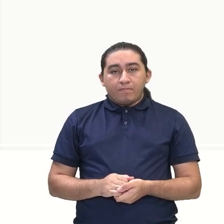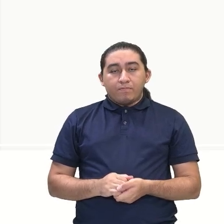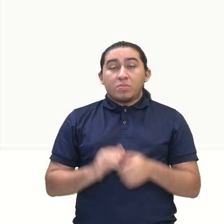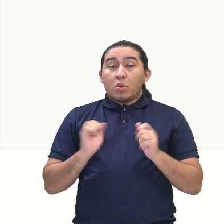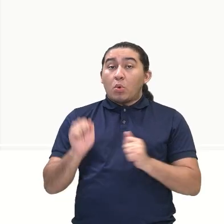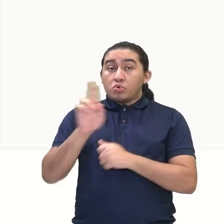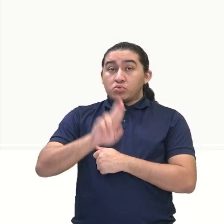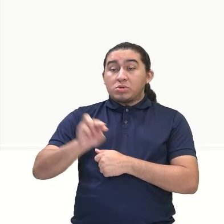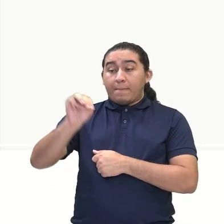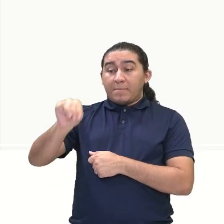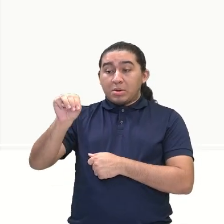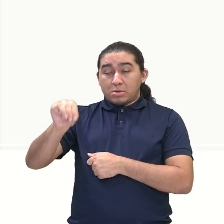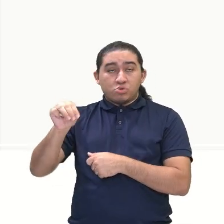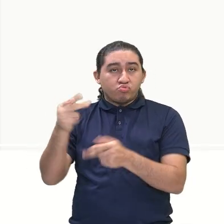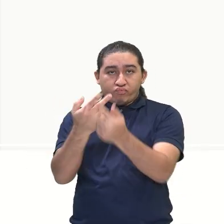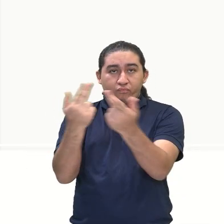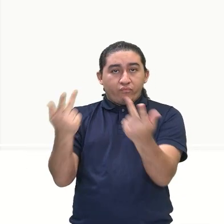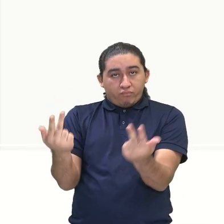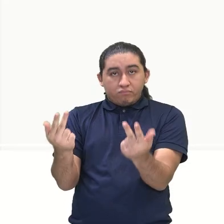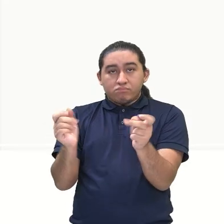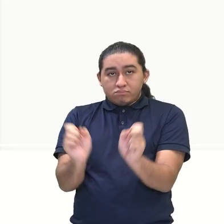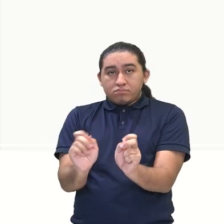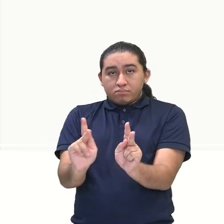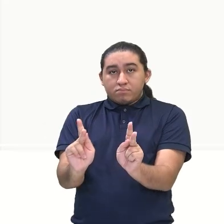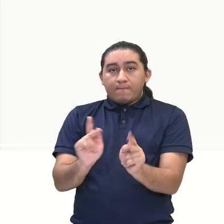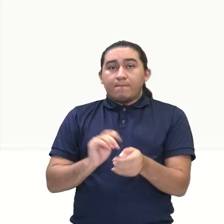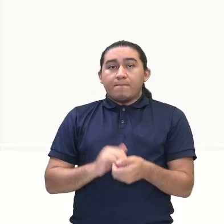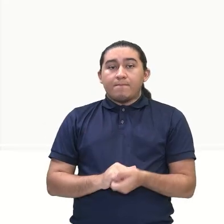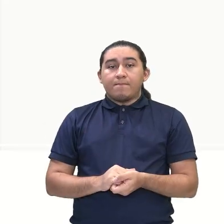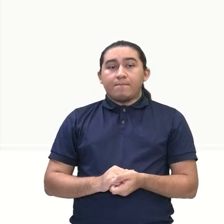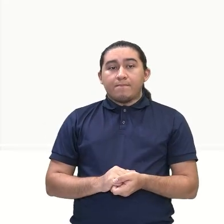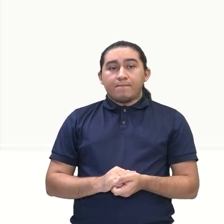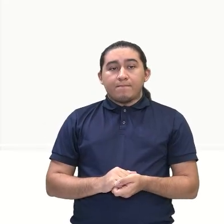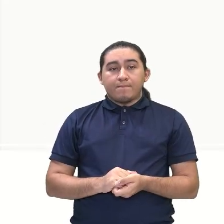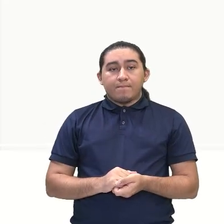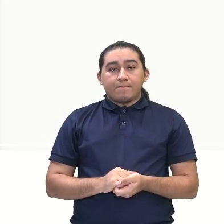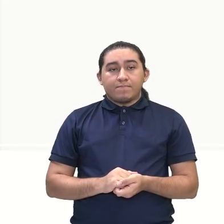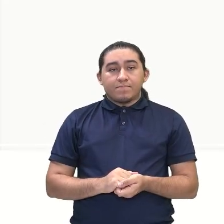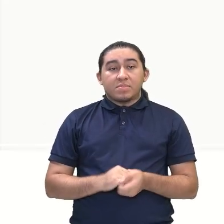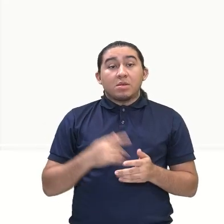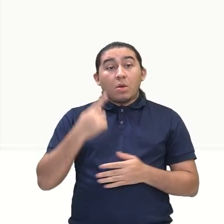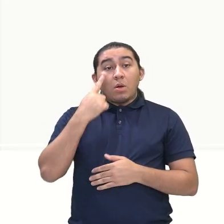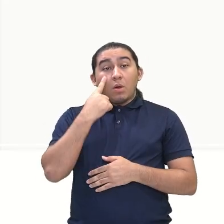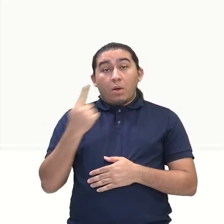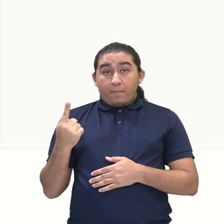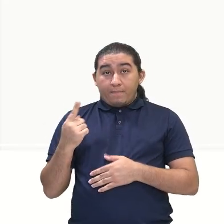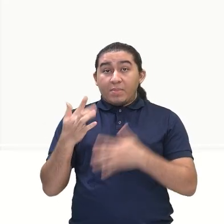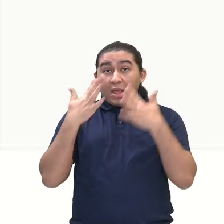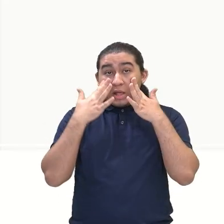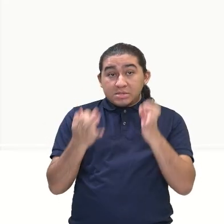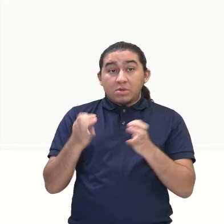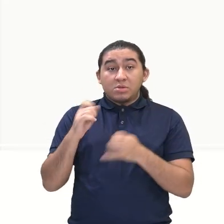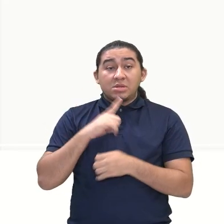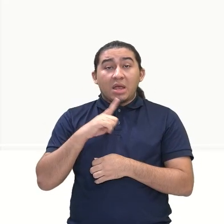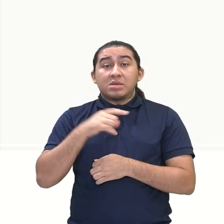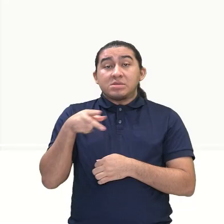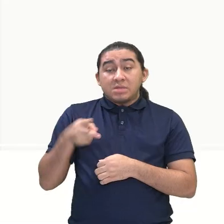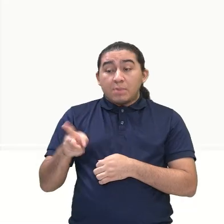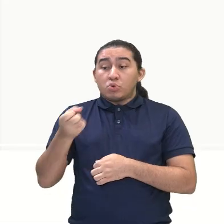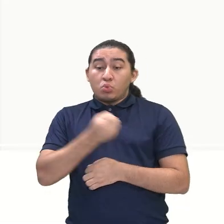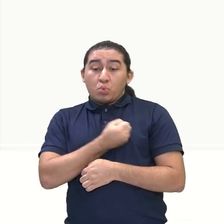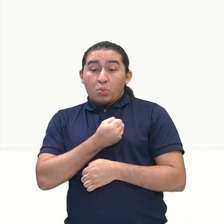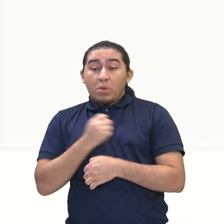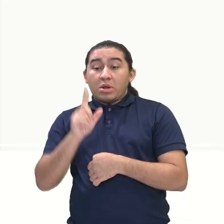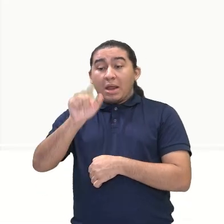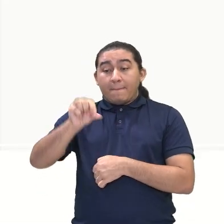e os seus submúltiplos, tá bom? Então, nesse caso, ó, como todas as unidades estão em metros, eu posso